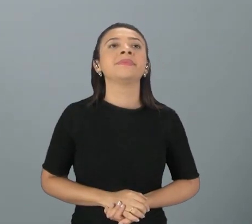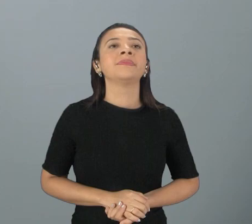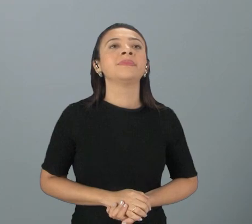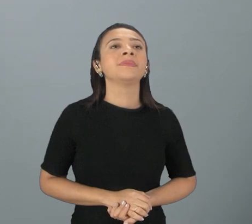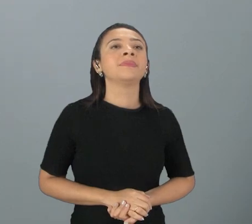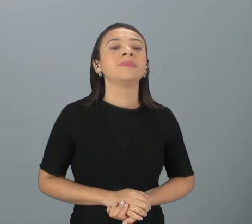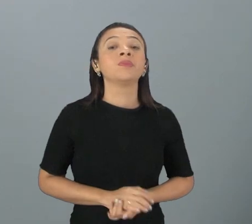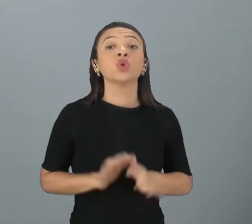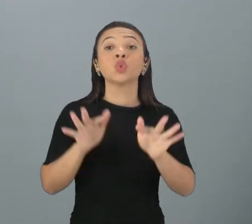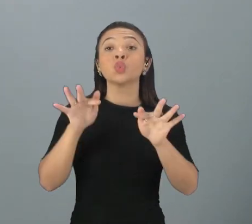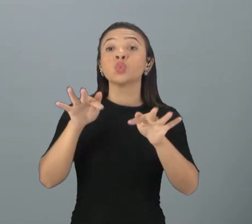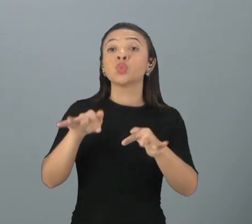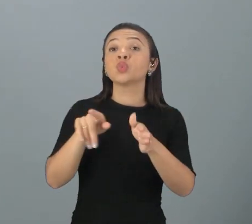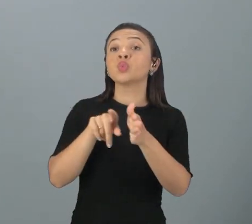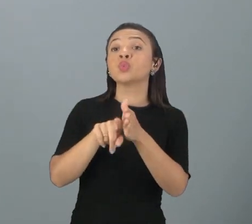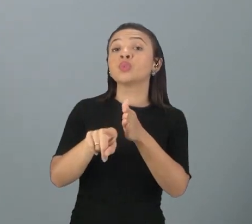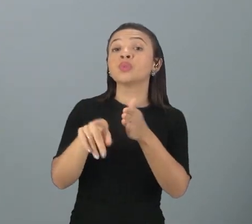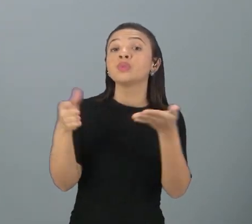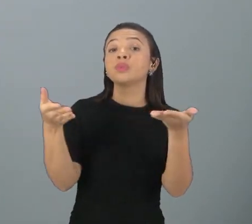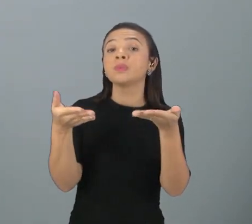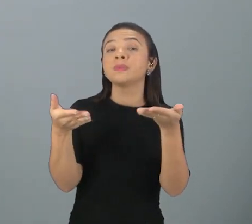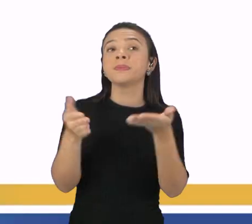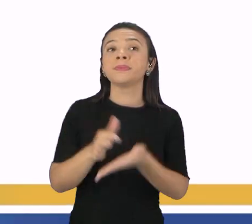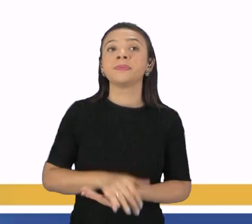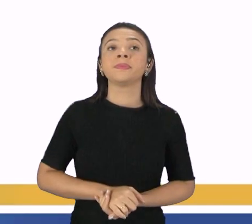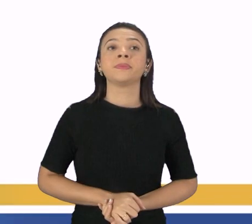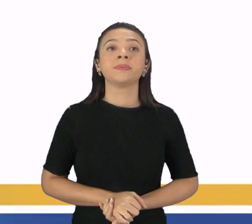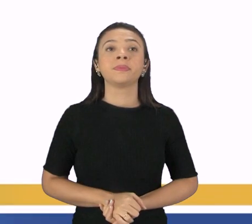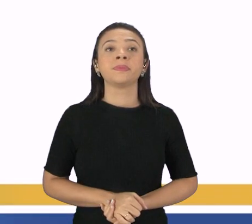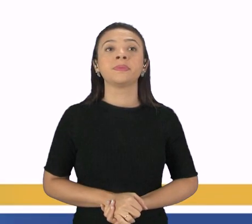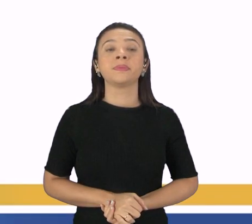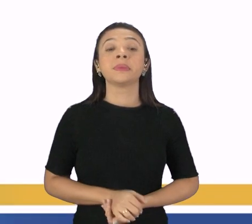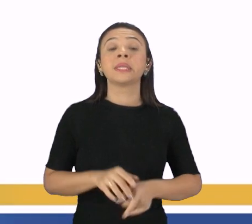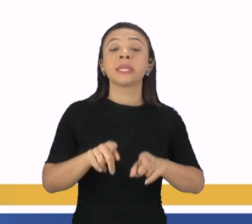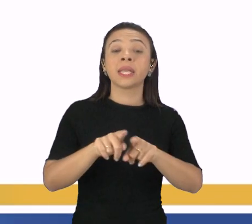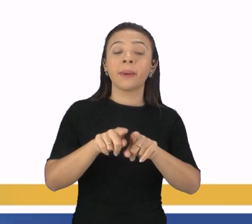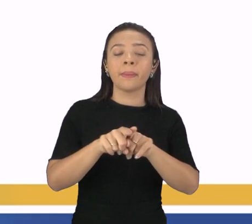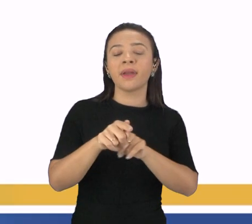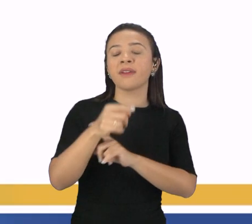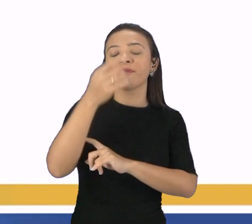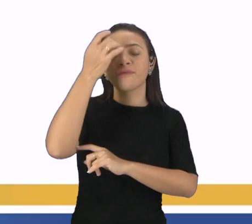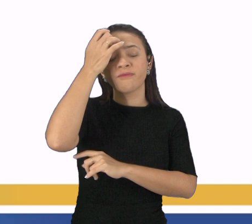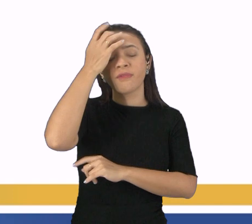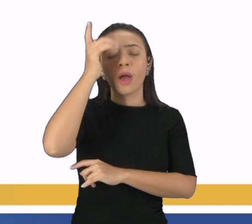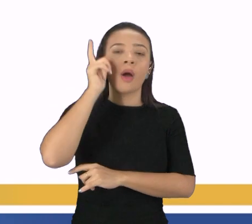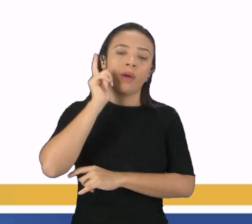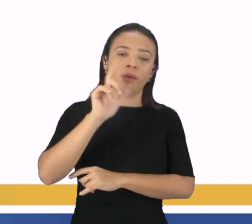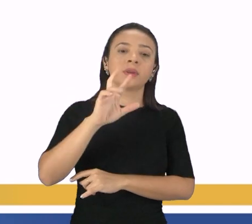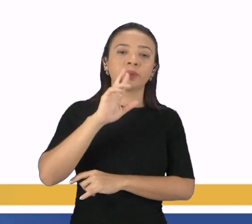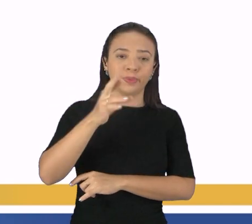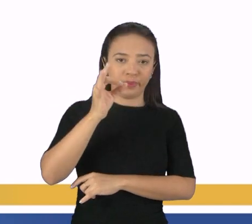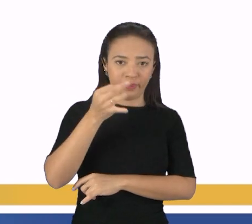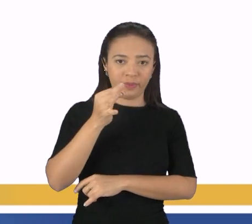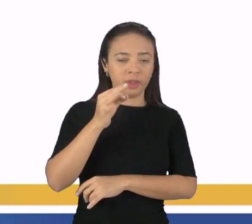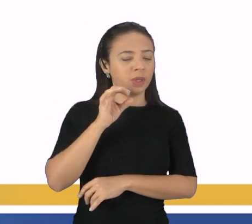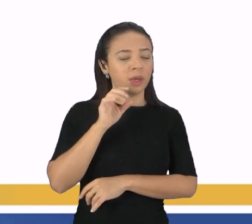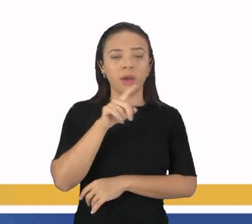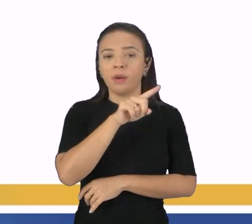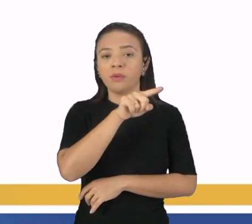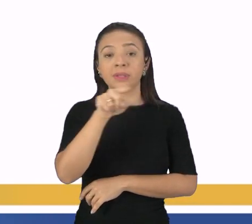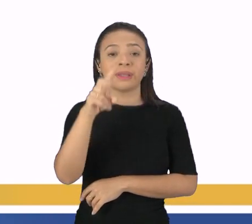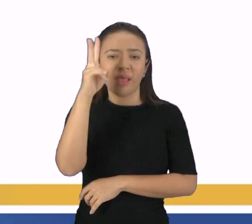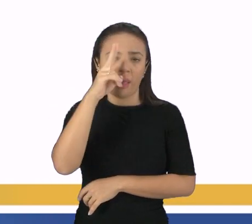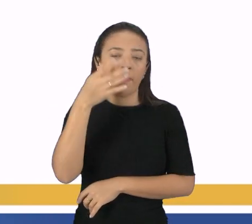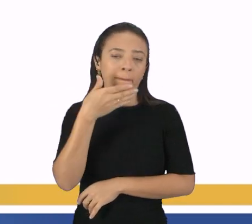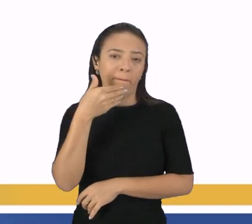para a nossa última atividade de hoje. E ela também está bem fácil, a resolução dela só para fixar mesmo. Vamos